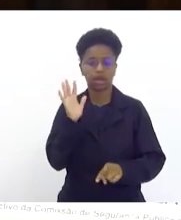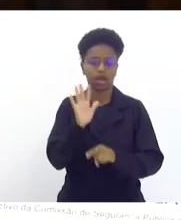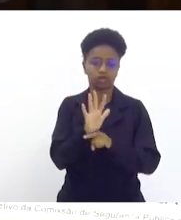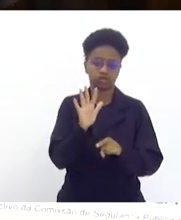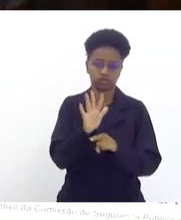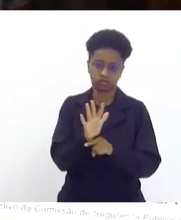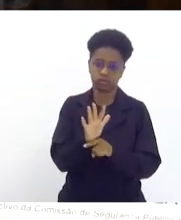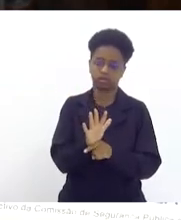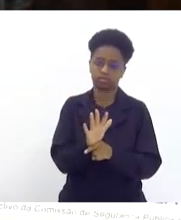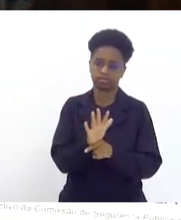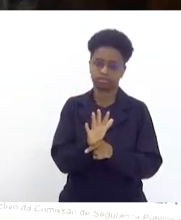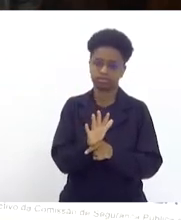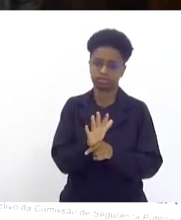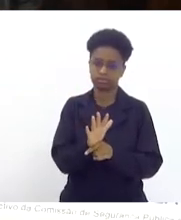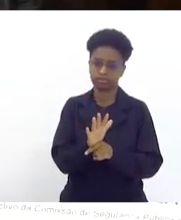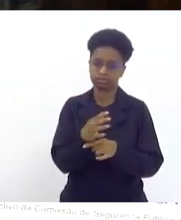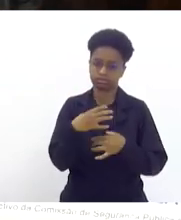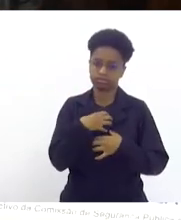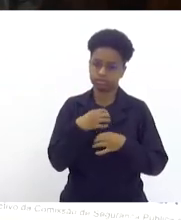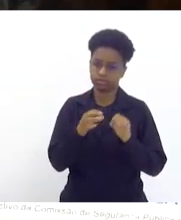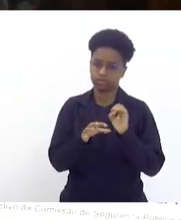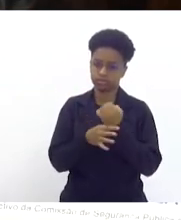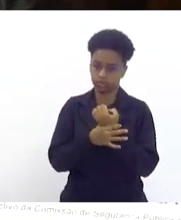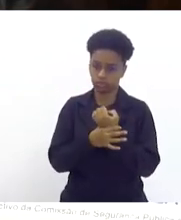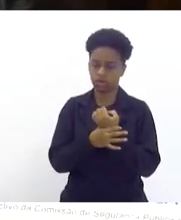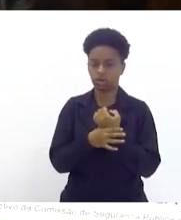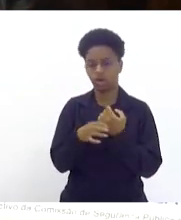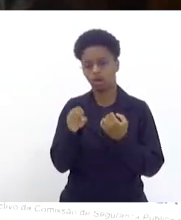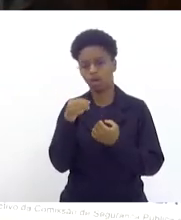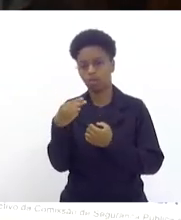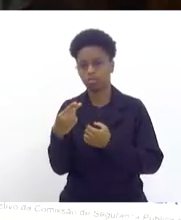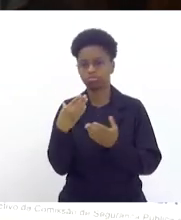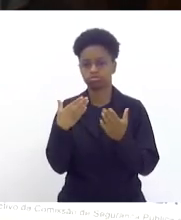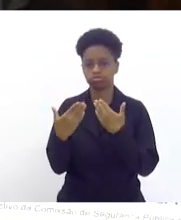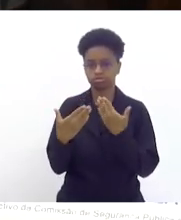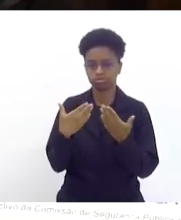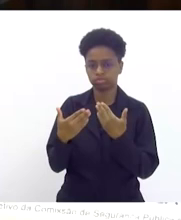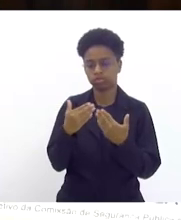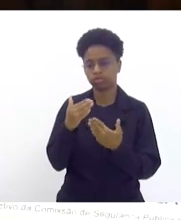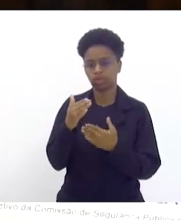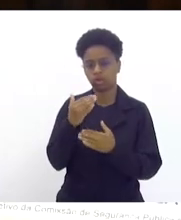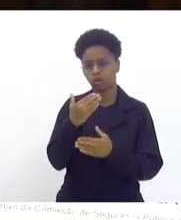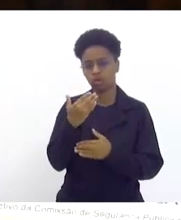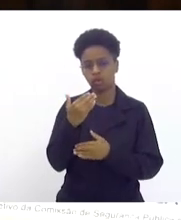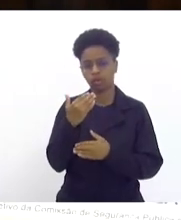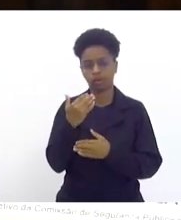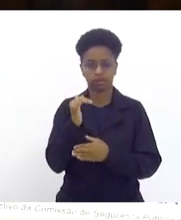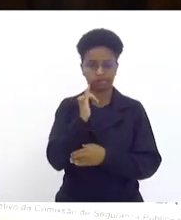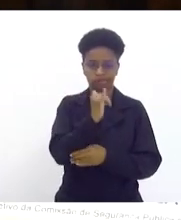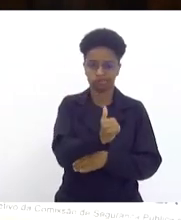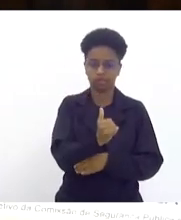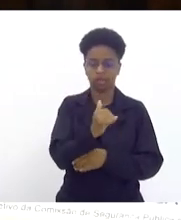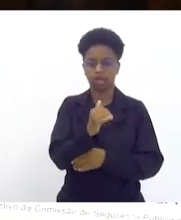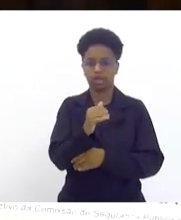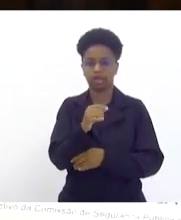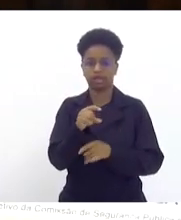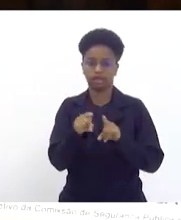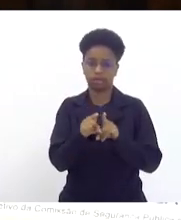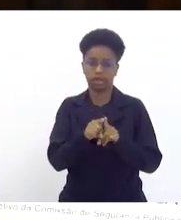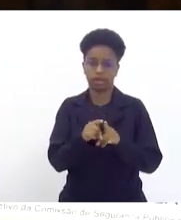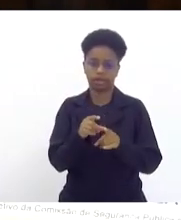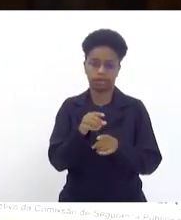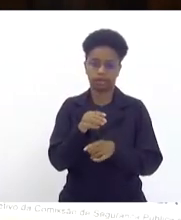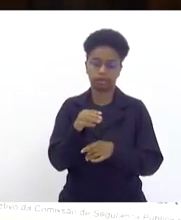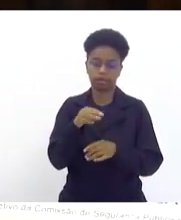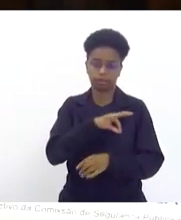essa essa sensação de segurança e talvez esse diálogo direto com o comandante ou Comando Militar do Leste se faça